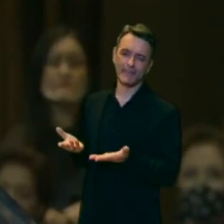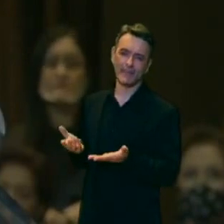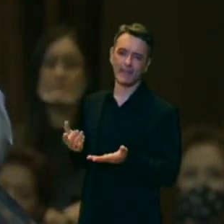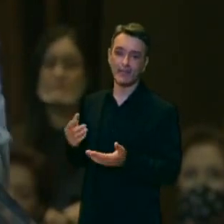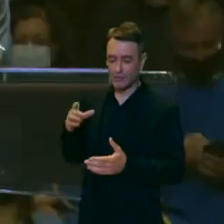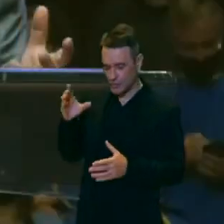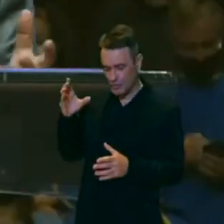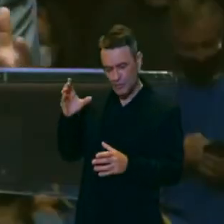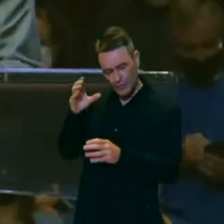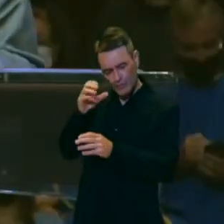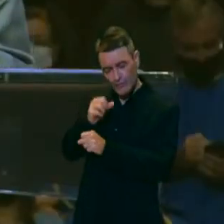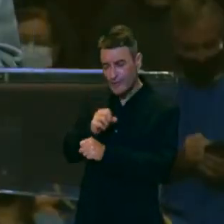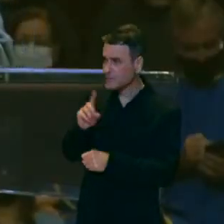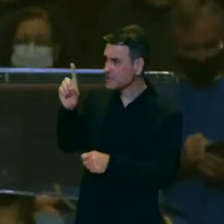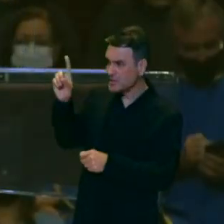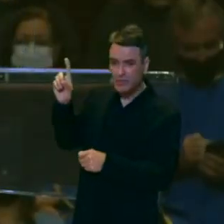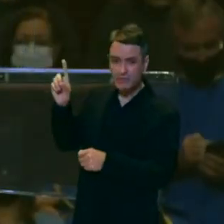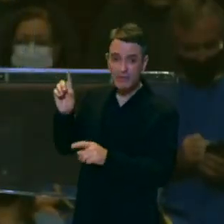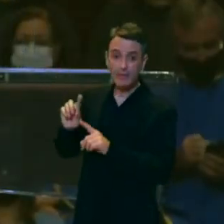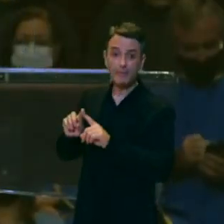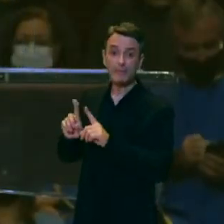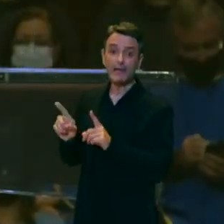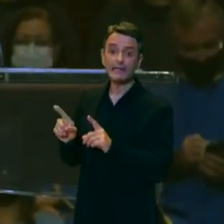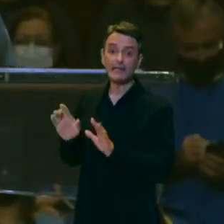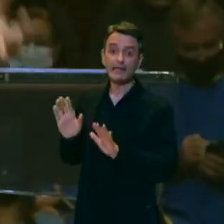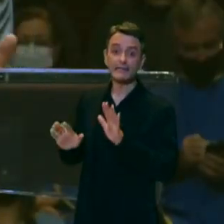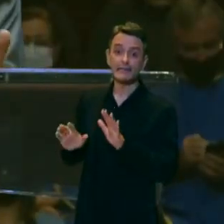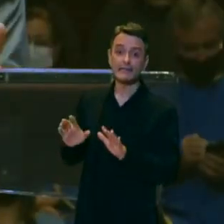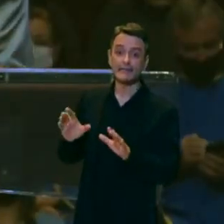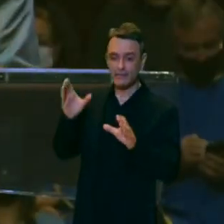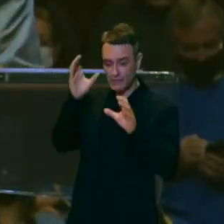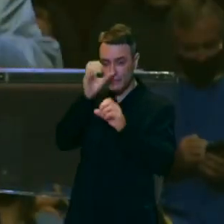confiar nas forças, nas pressões, nas